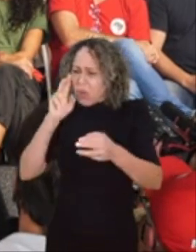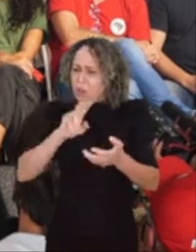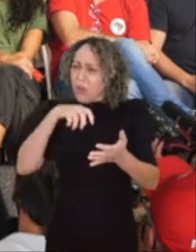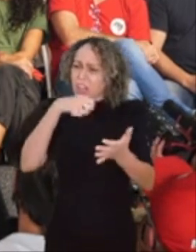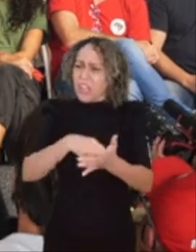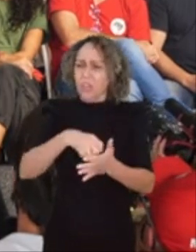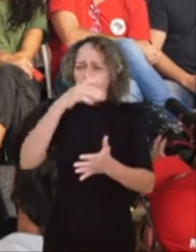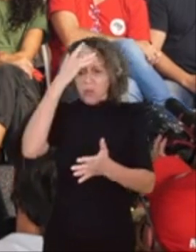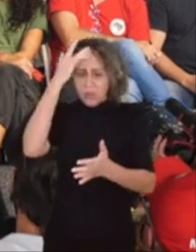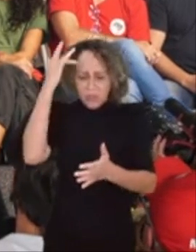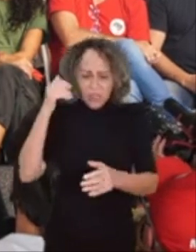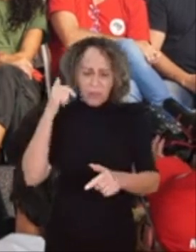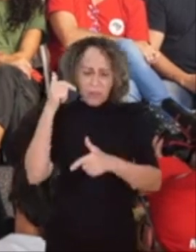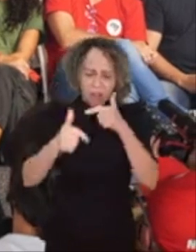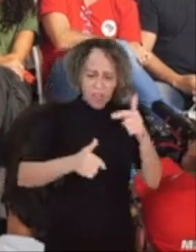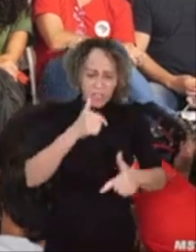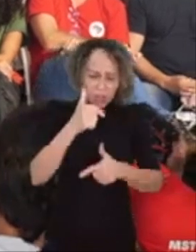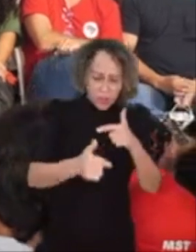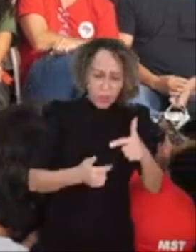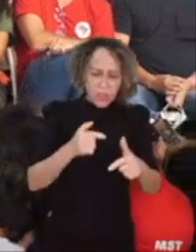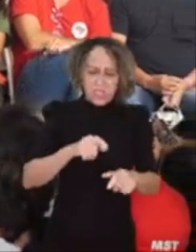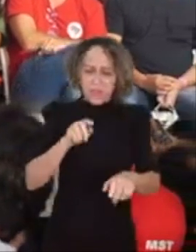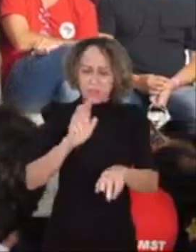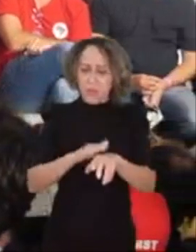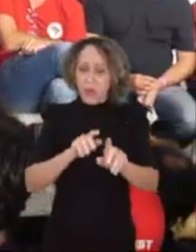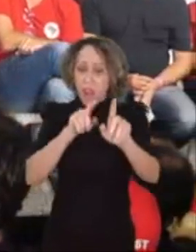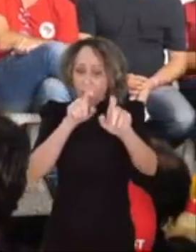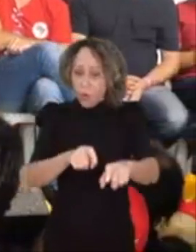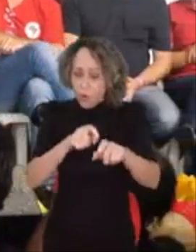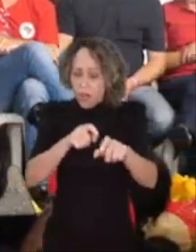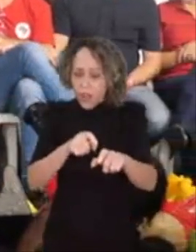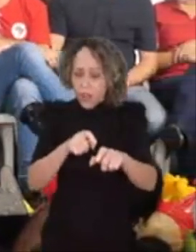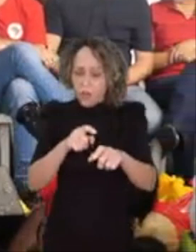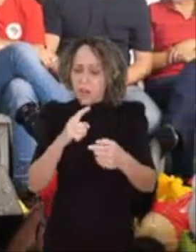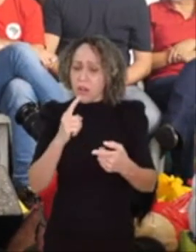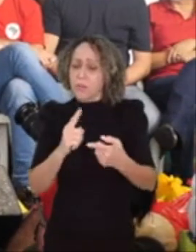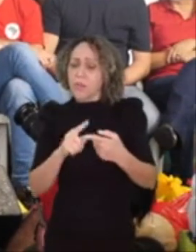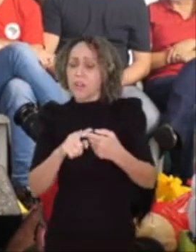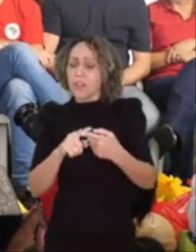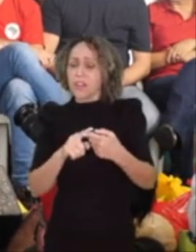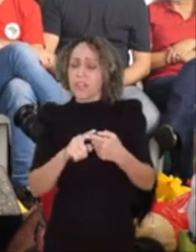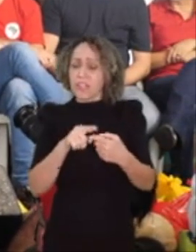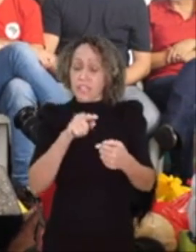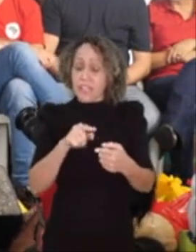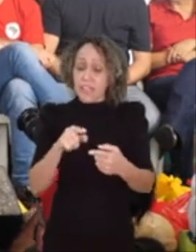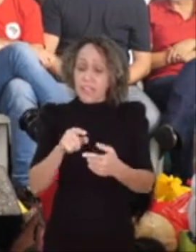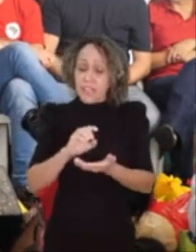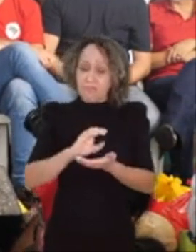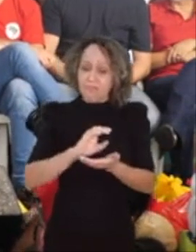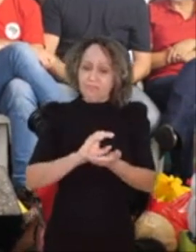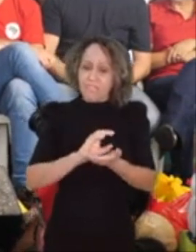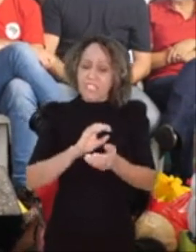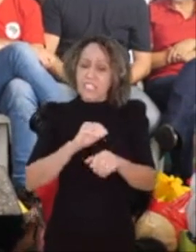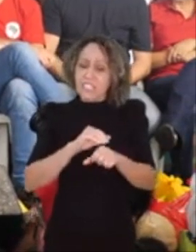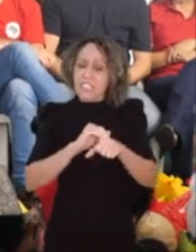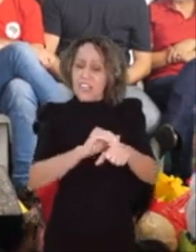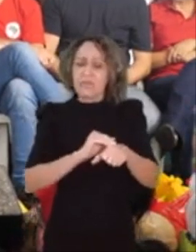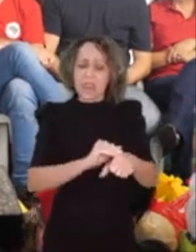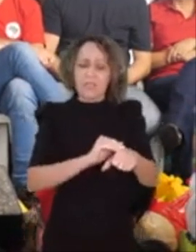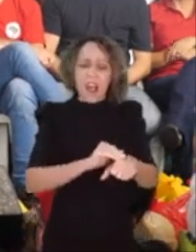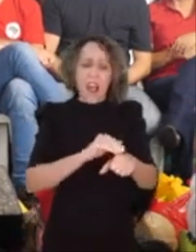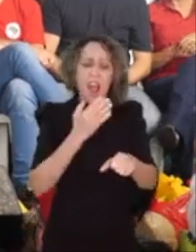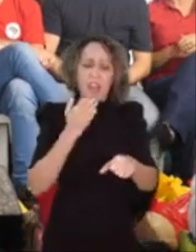conseguir entregar o alimento que estava contratado mais entregar o outro deixou dizer 13